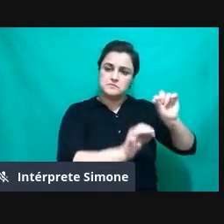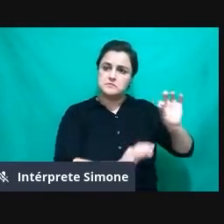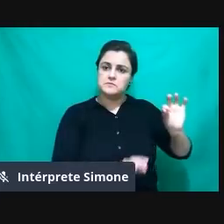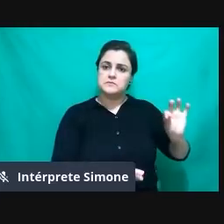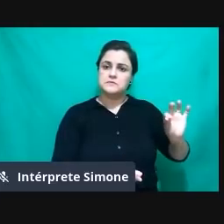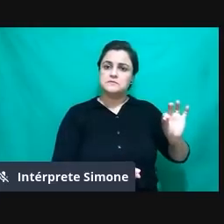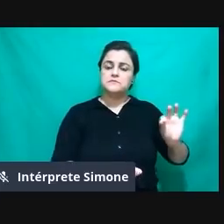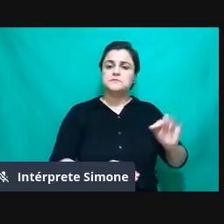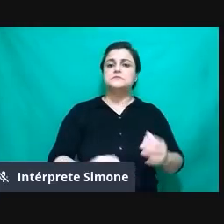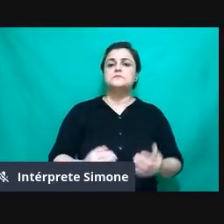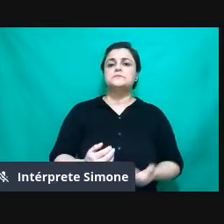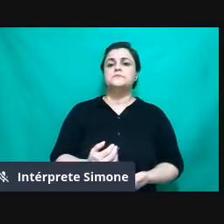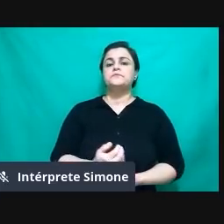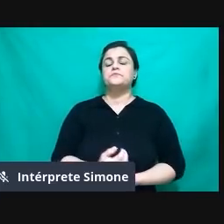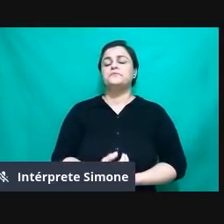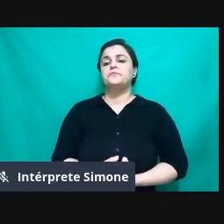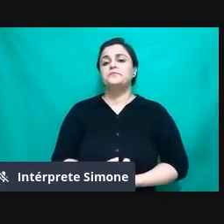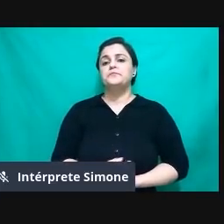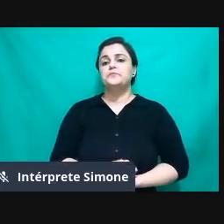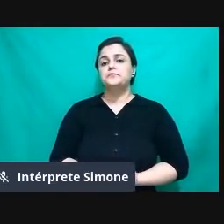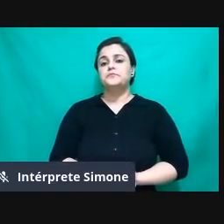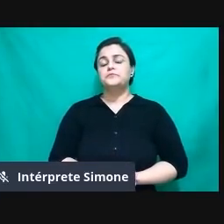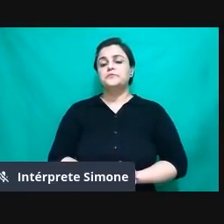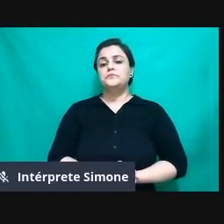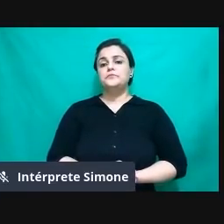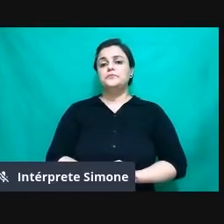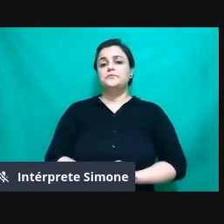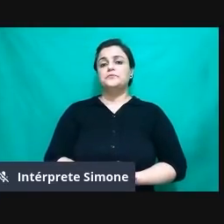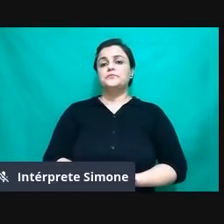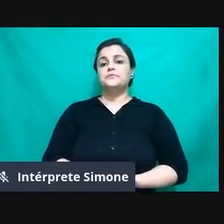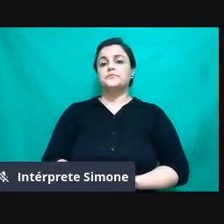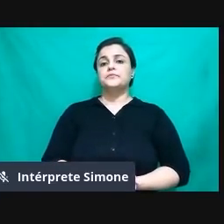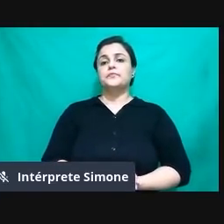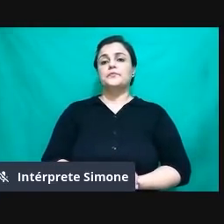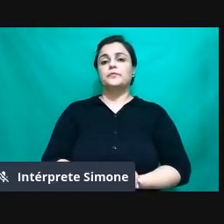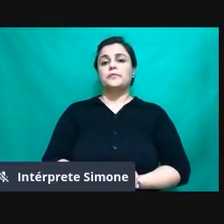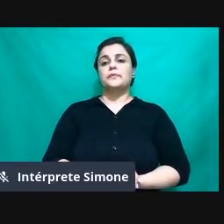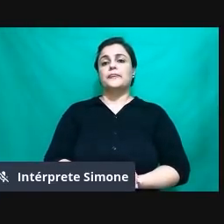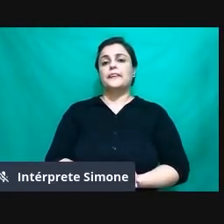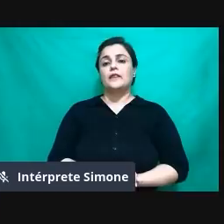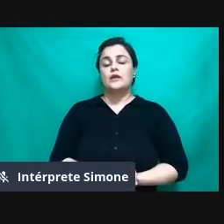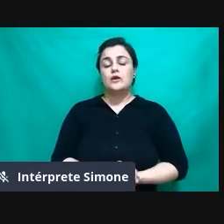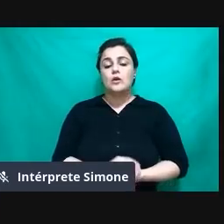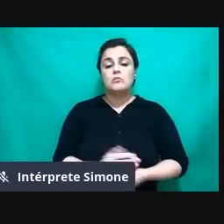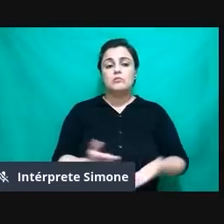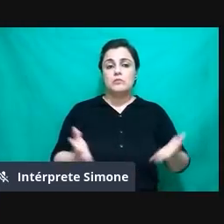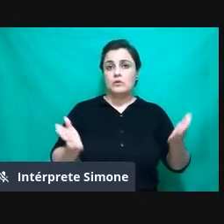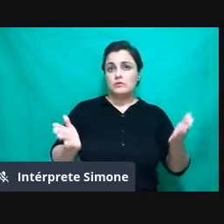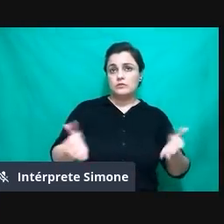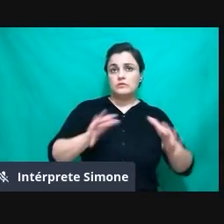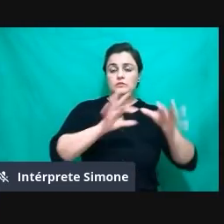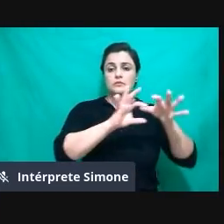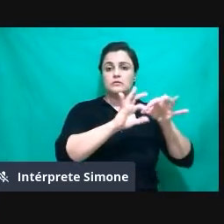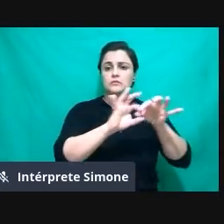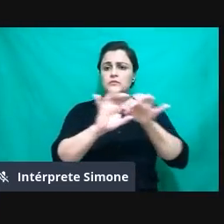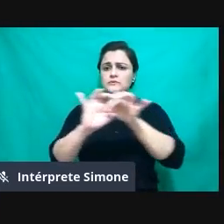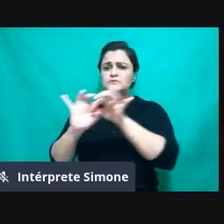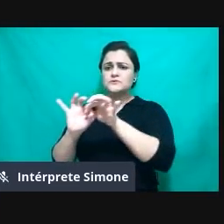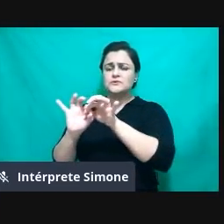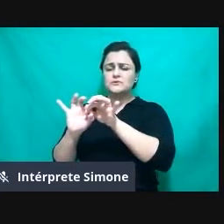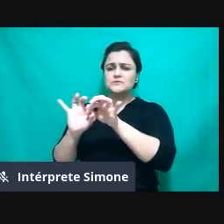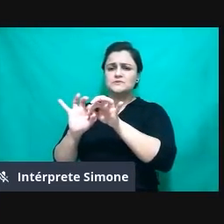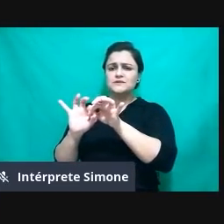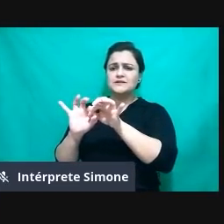certo? Nós temos, então, nesse contexto, nós vamos pensar um pouquinho como que nós